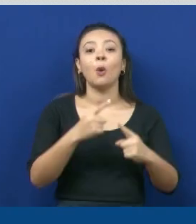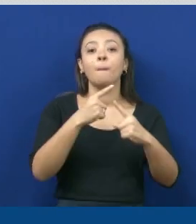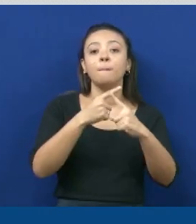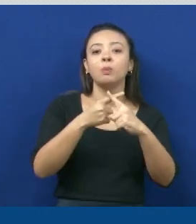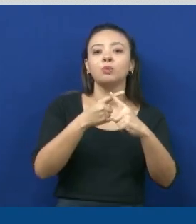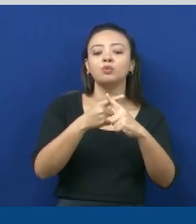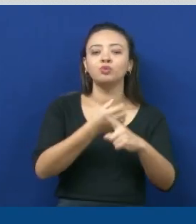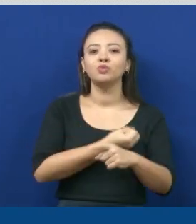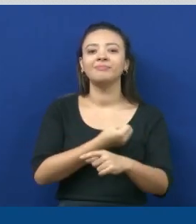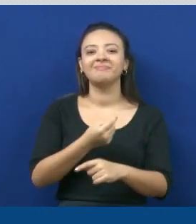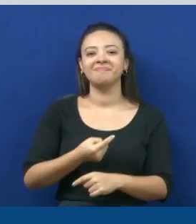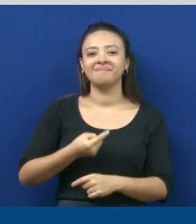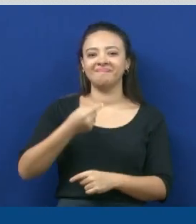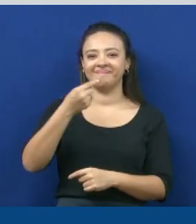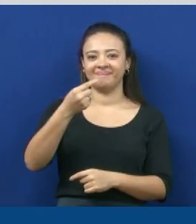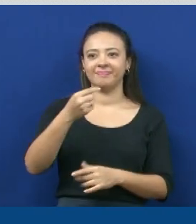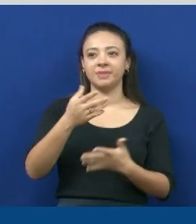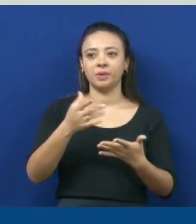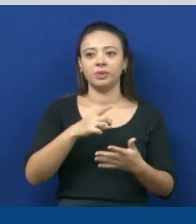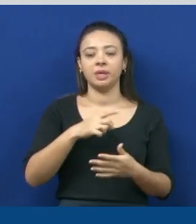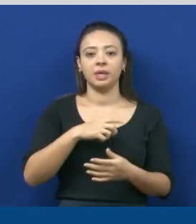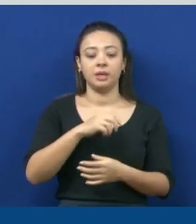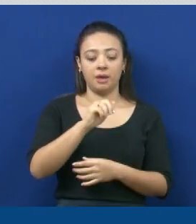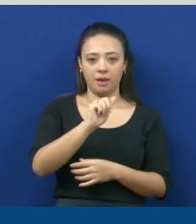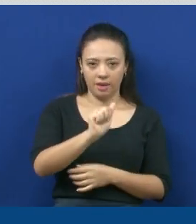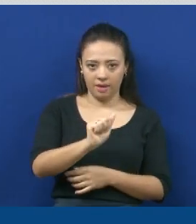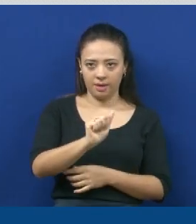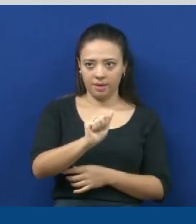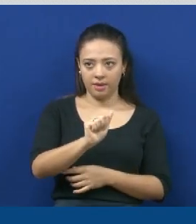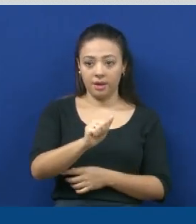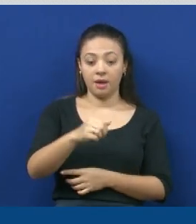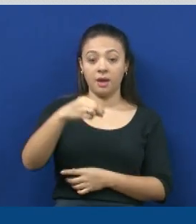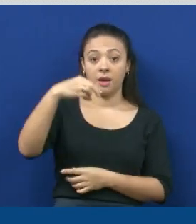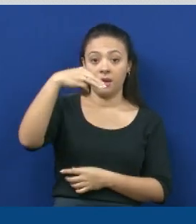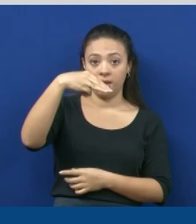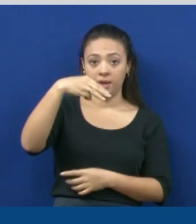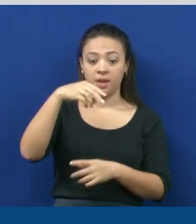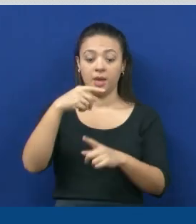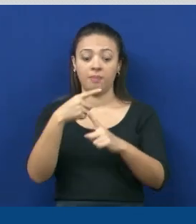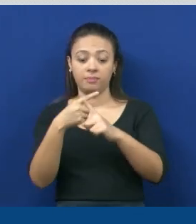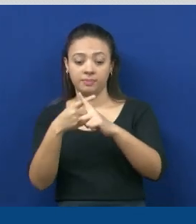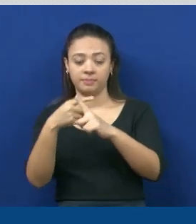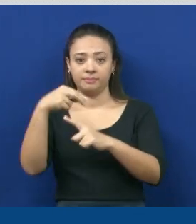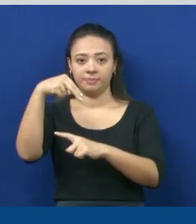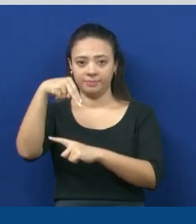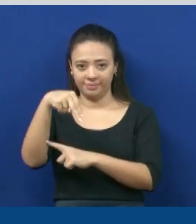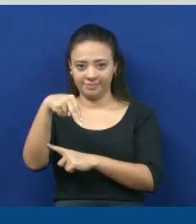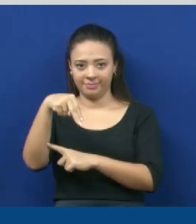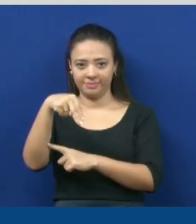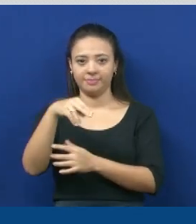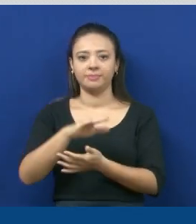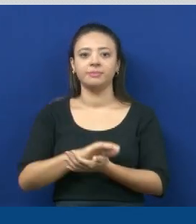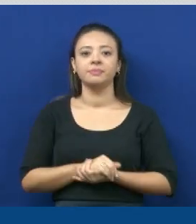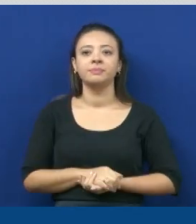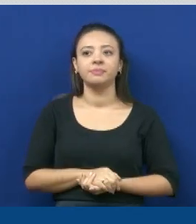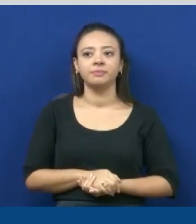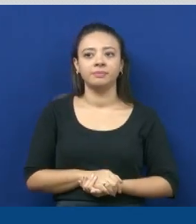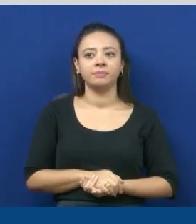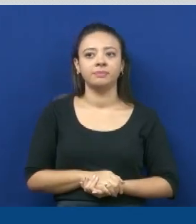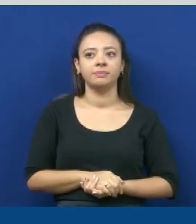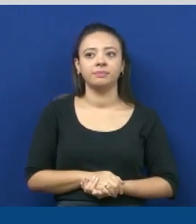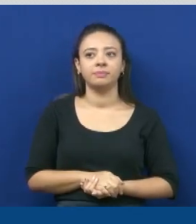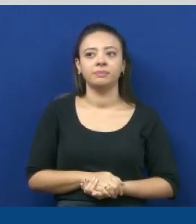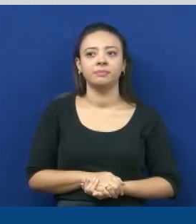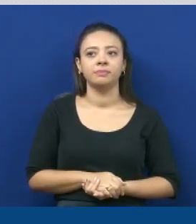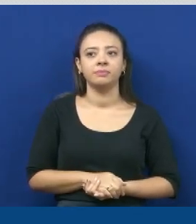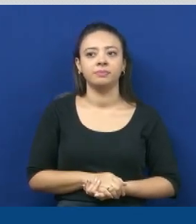multipliquei os expoentes. Veja que está M vezes N. Aquele pontinho, lembrem-se, é multiplicação.